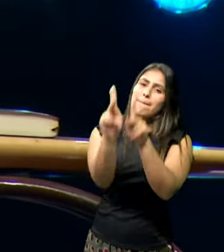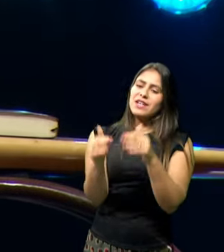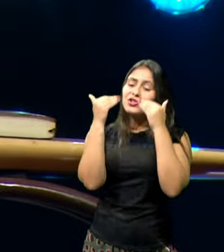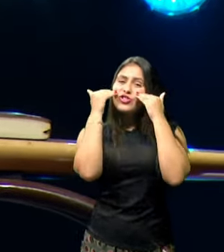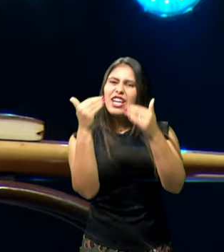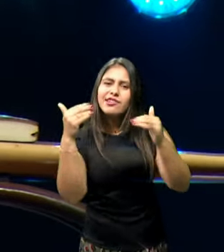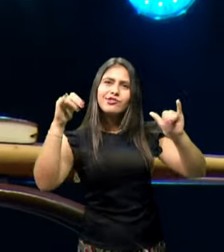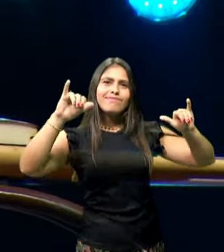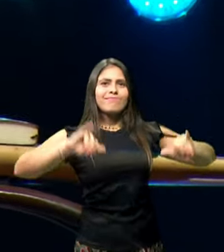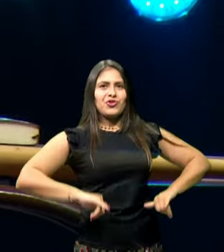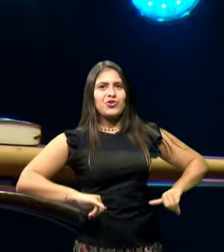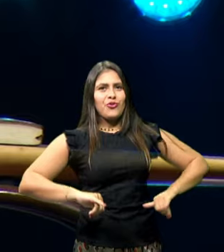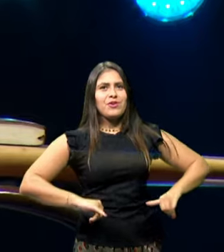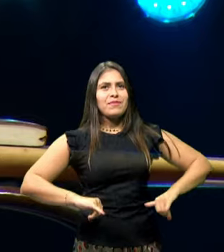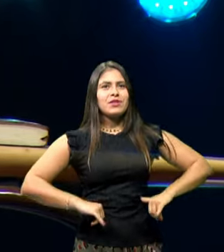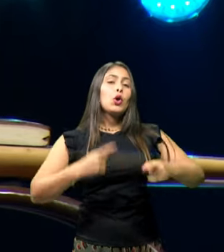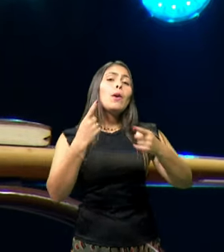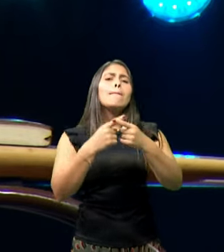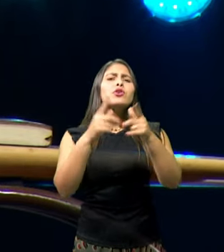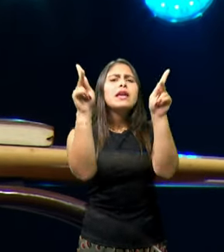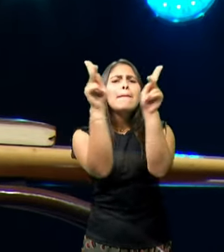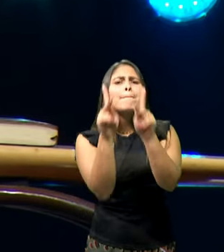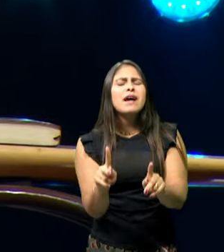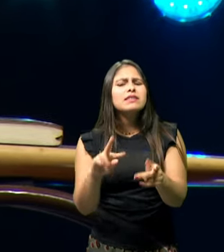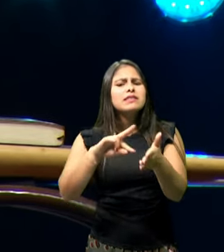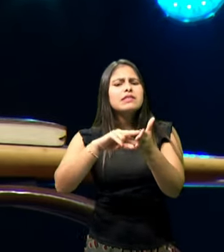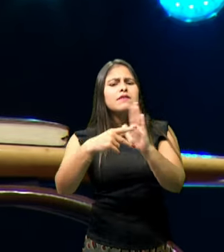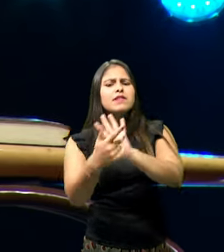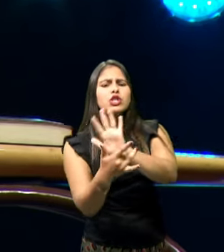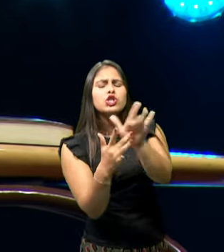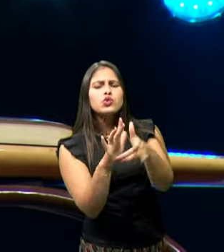guerra. Porque paz para Jesus